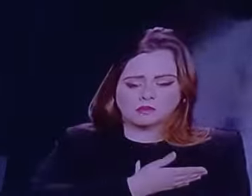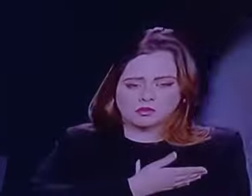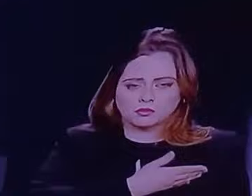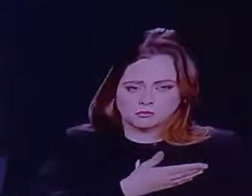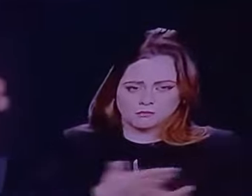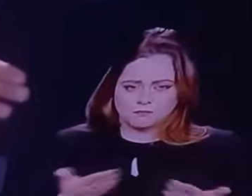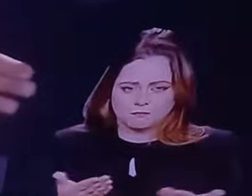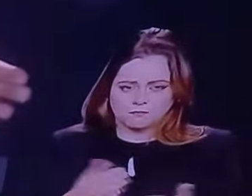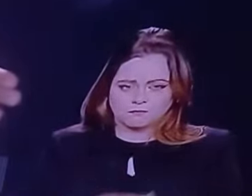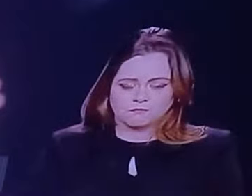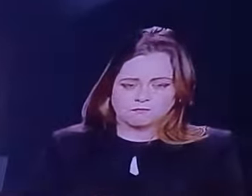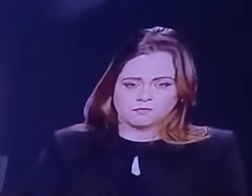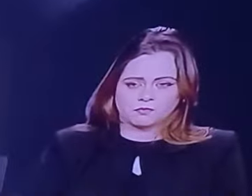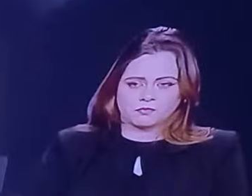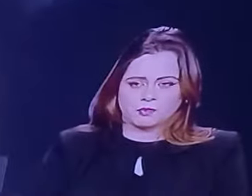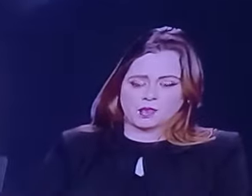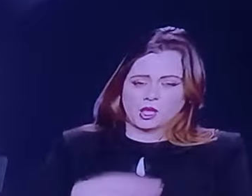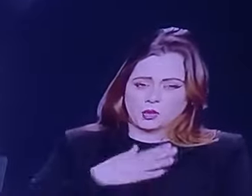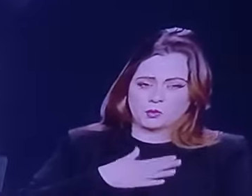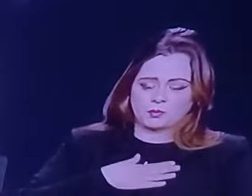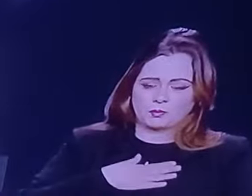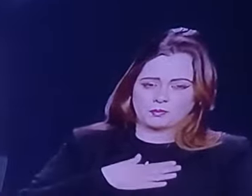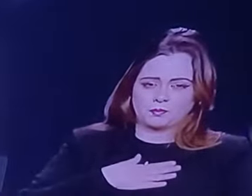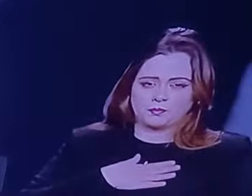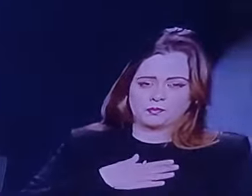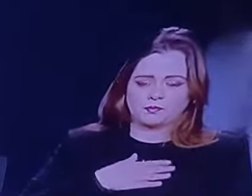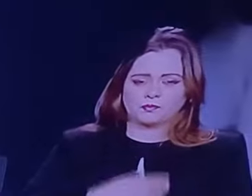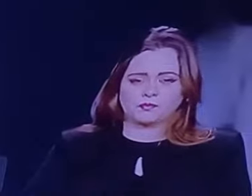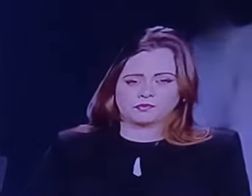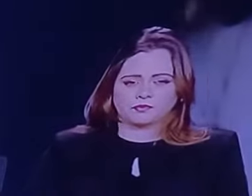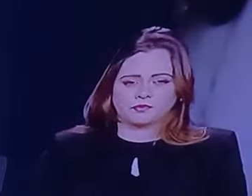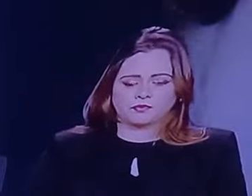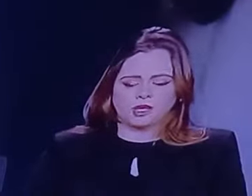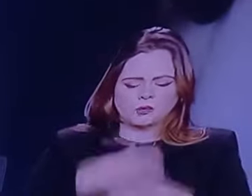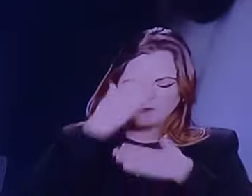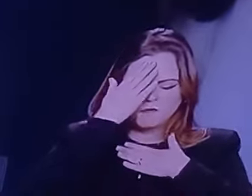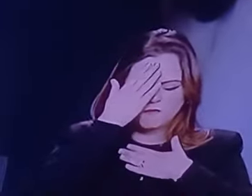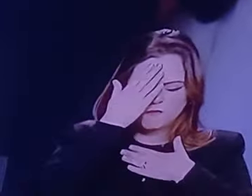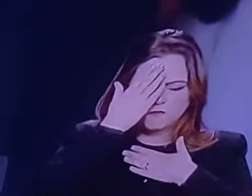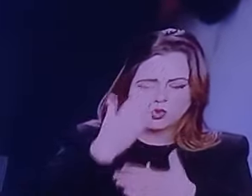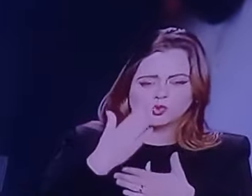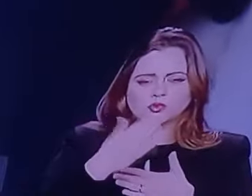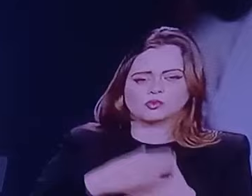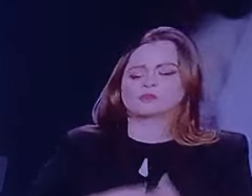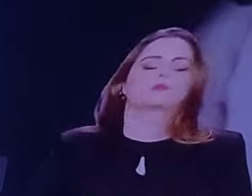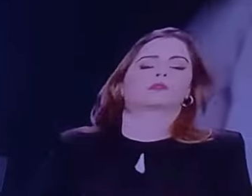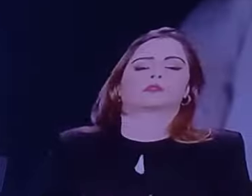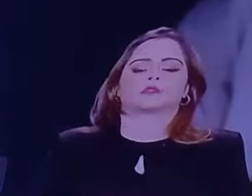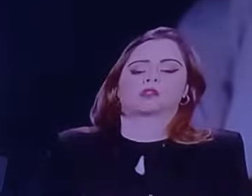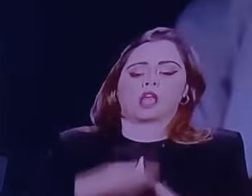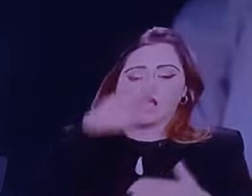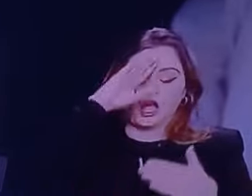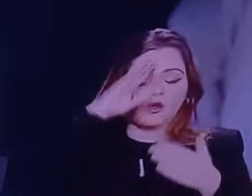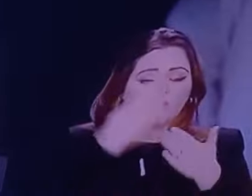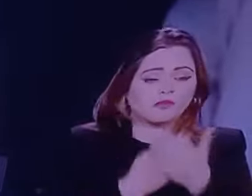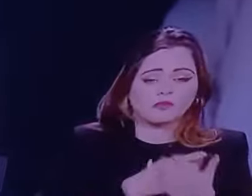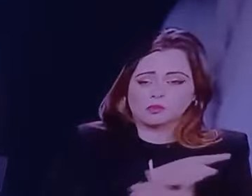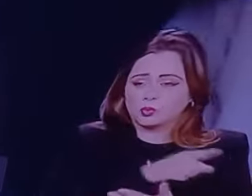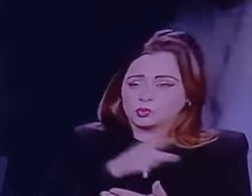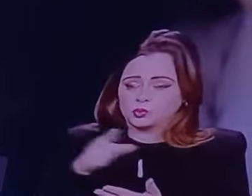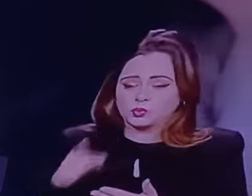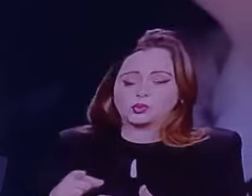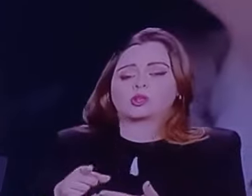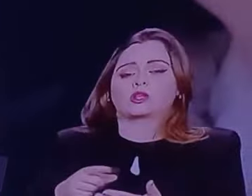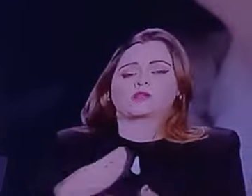companheiras, eu sou muito agradecido à confiança que vocês me deram a